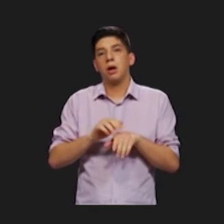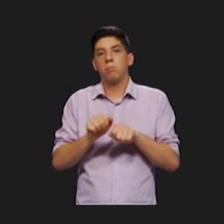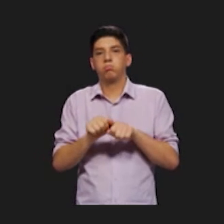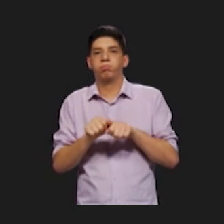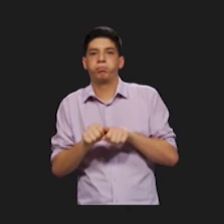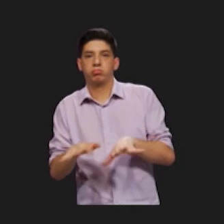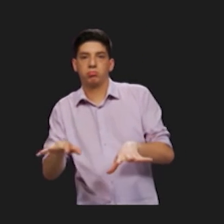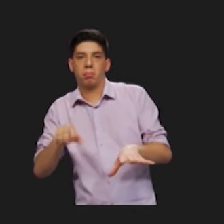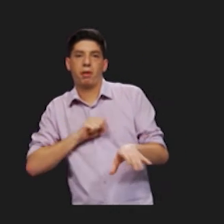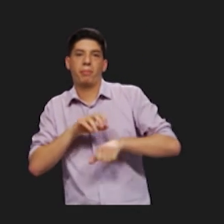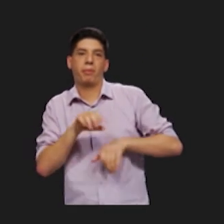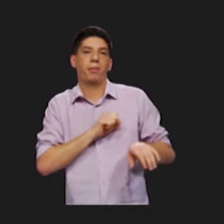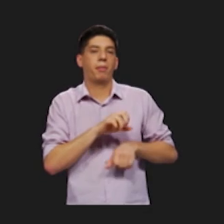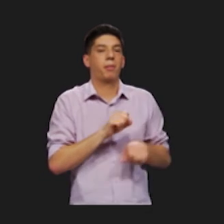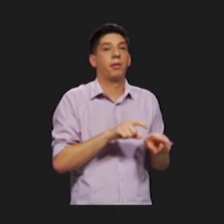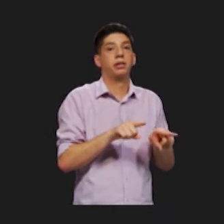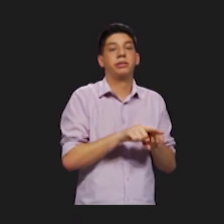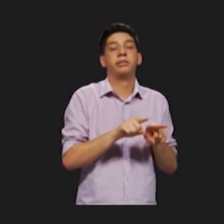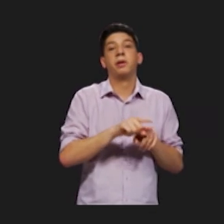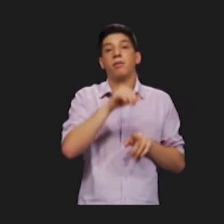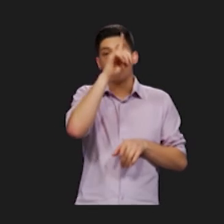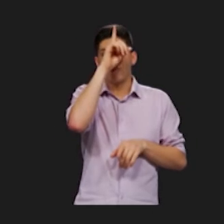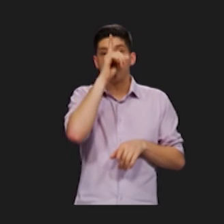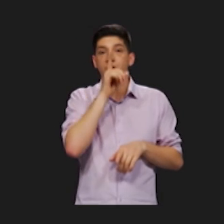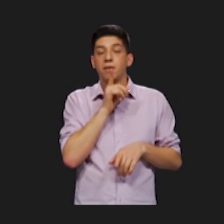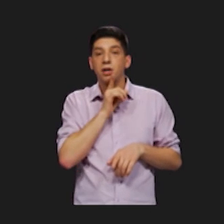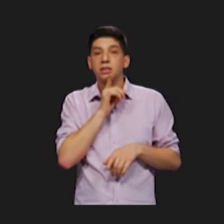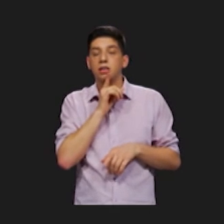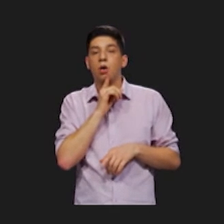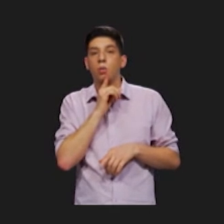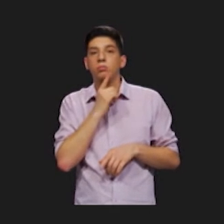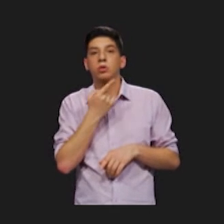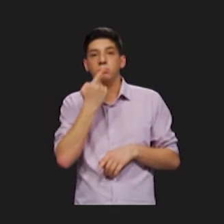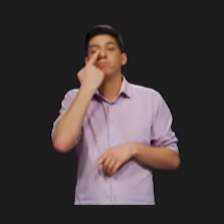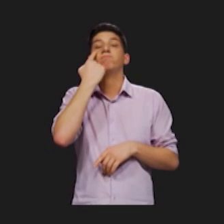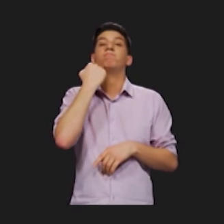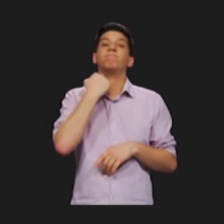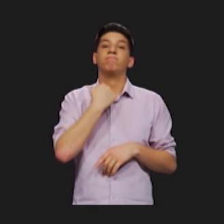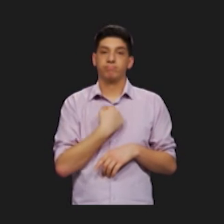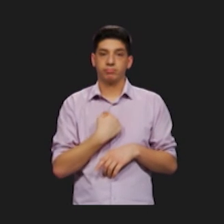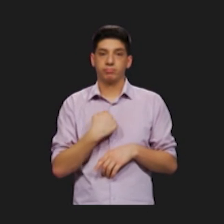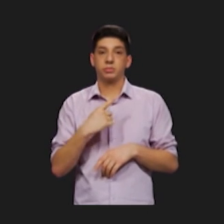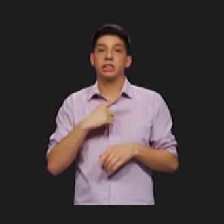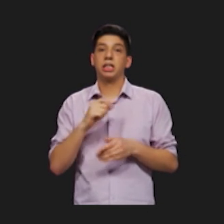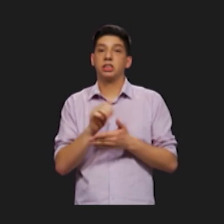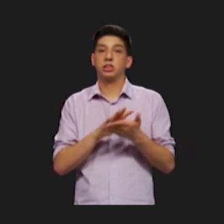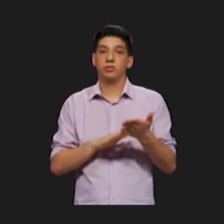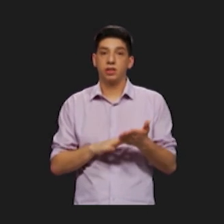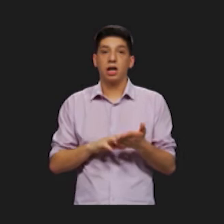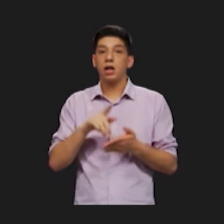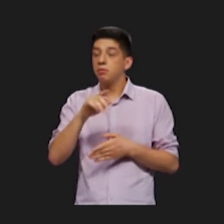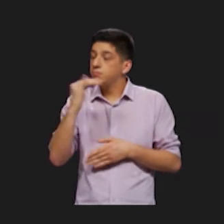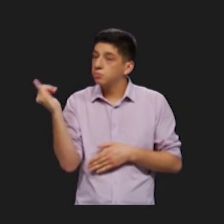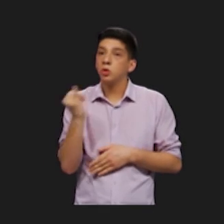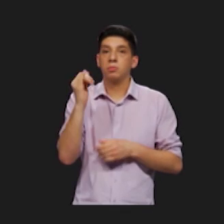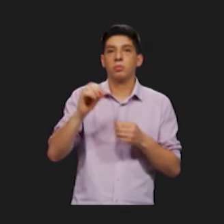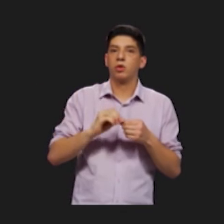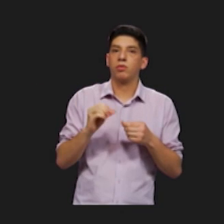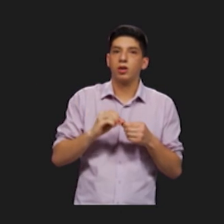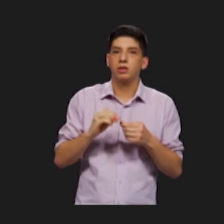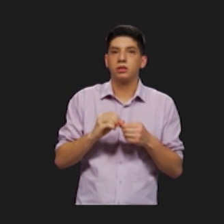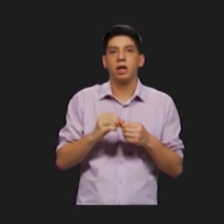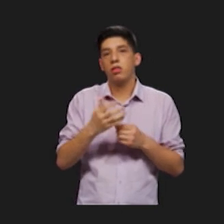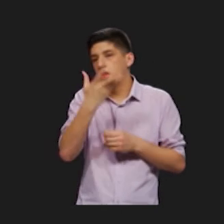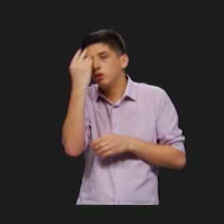contagiosas e essas que causam grandes inflamações nas suas vias respiratórias. Tem aqui algumas atividades, não deixe de fazer, não deixe de